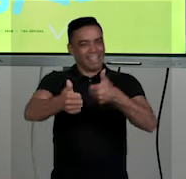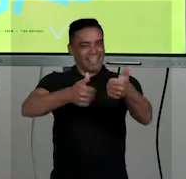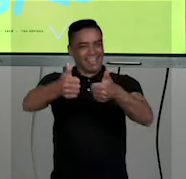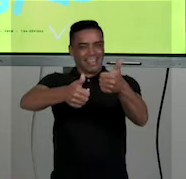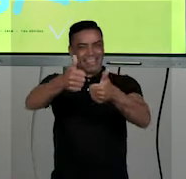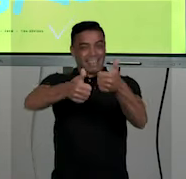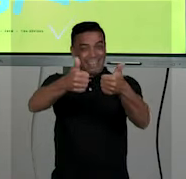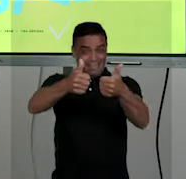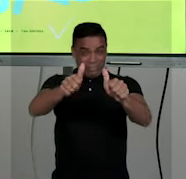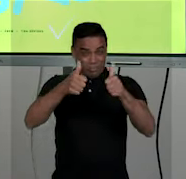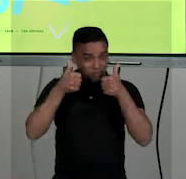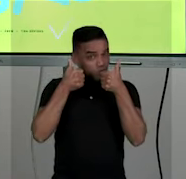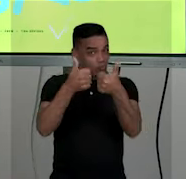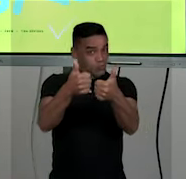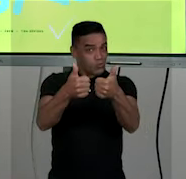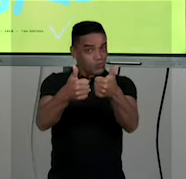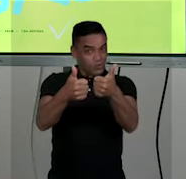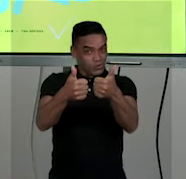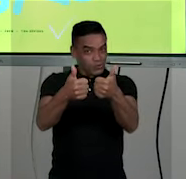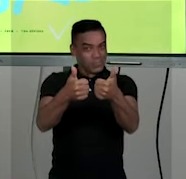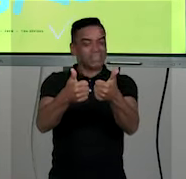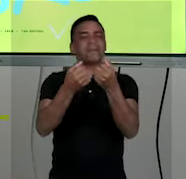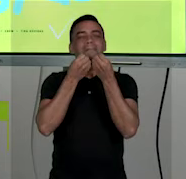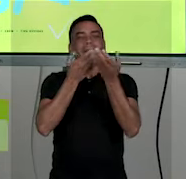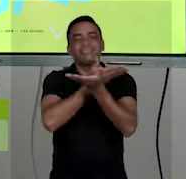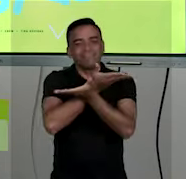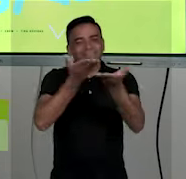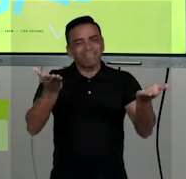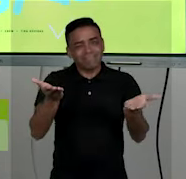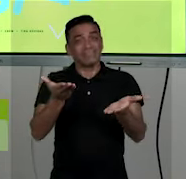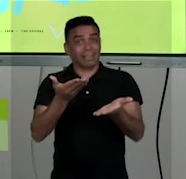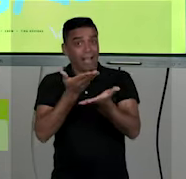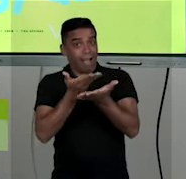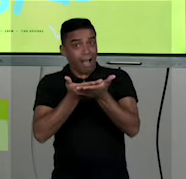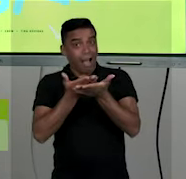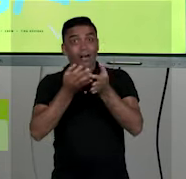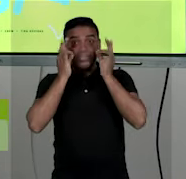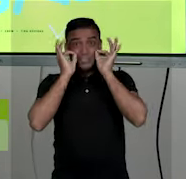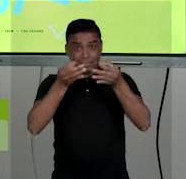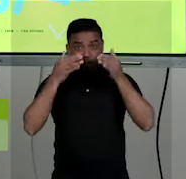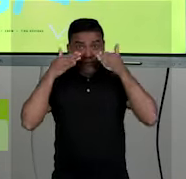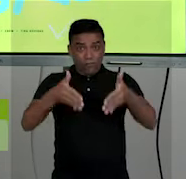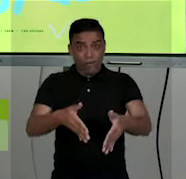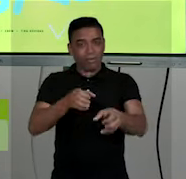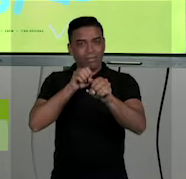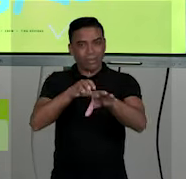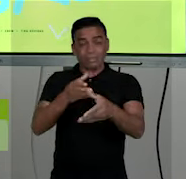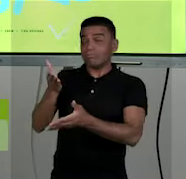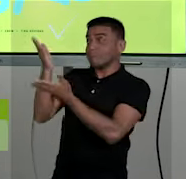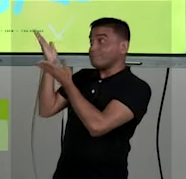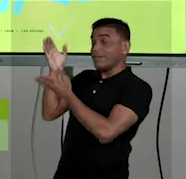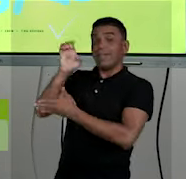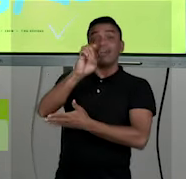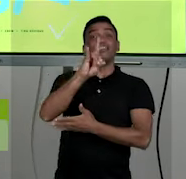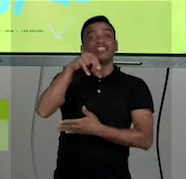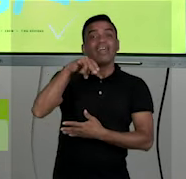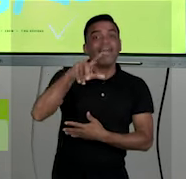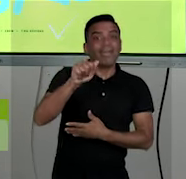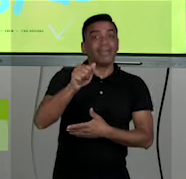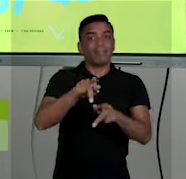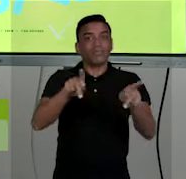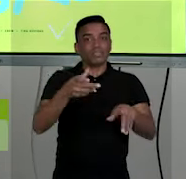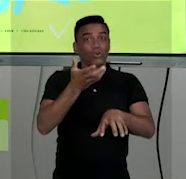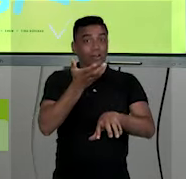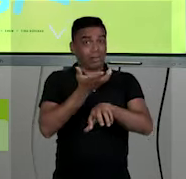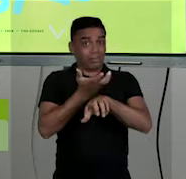Fala, galerinha! Tudo bem com vocês? Sejam muito bem-vindos a mais uma aula do Se Liga na Educação. Meu nome é Edneia, eu sou professora de Ciências